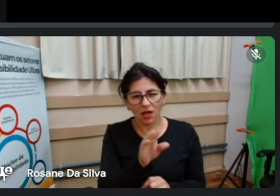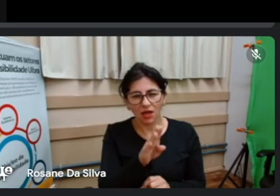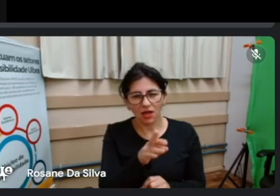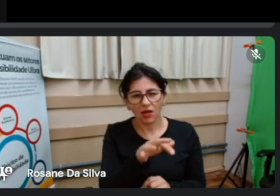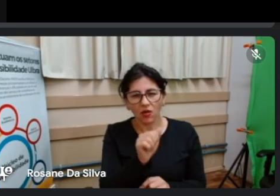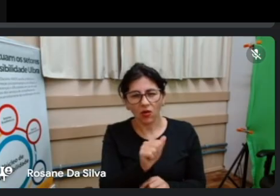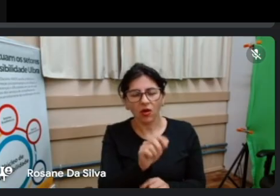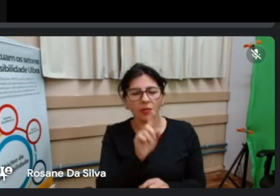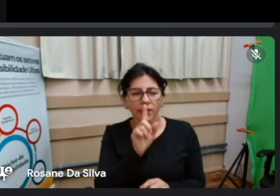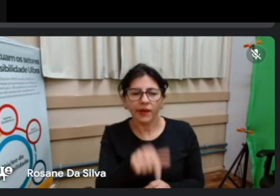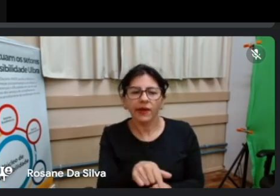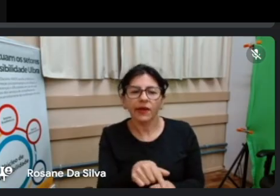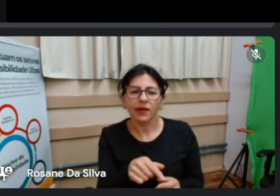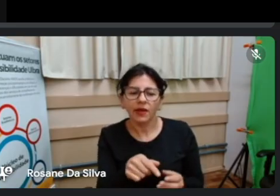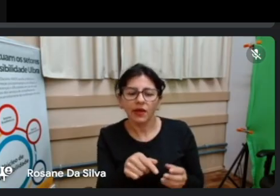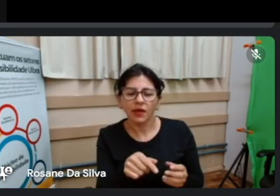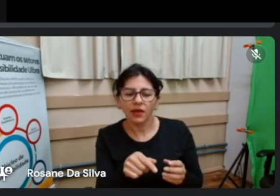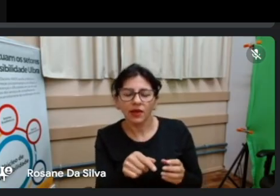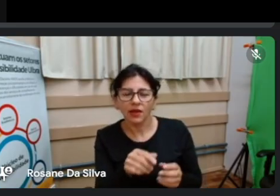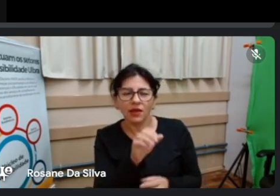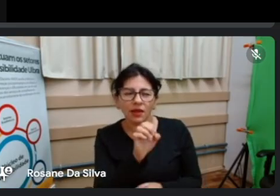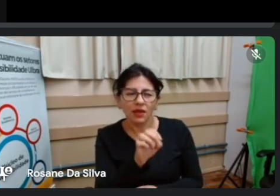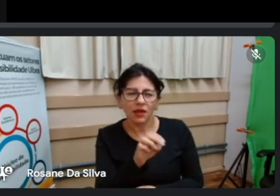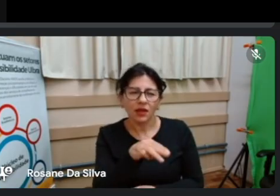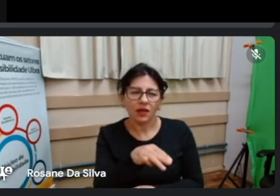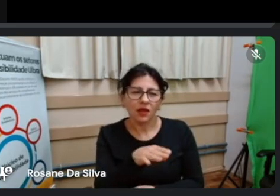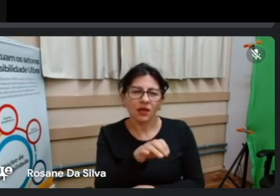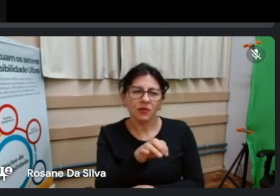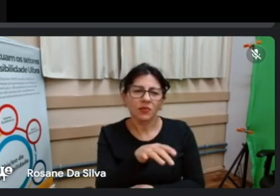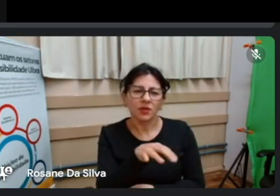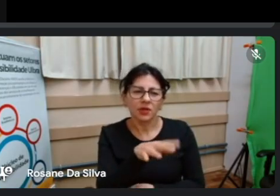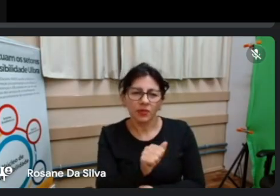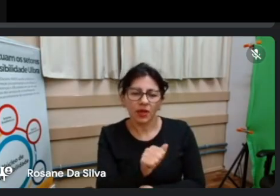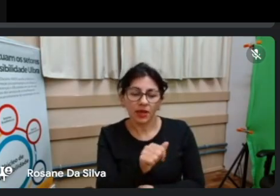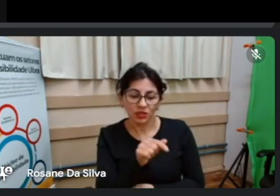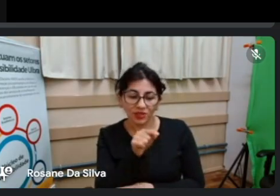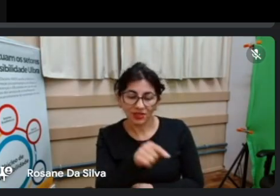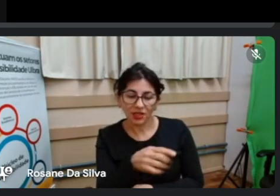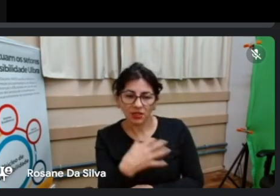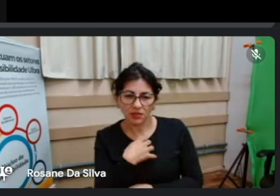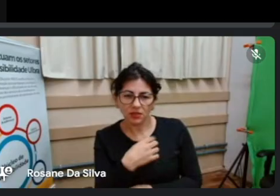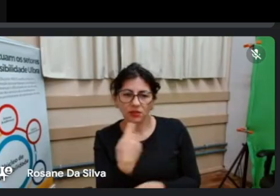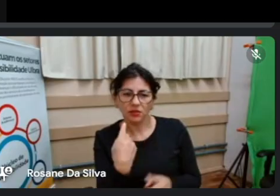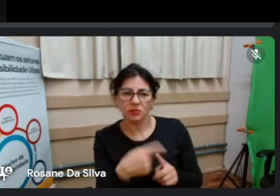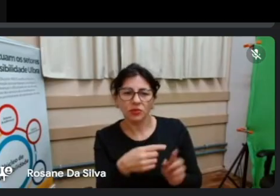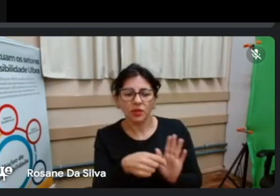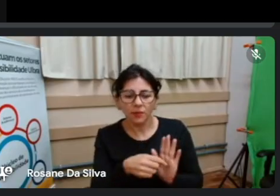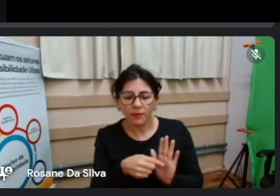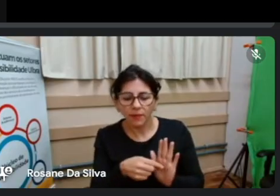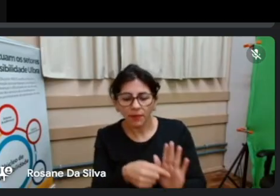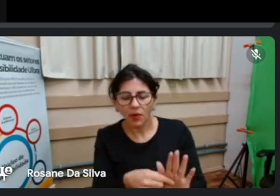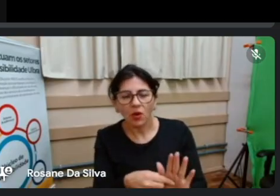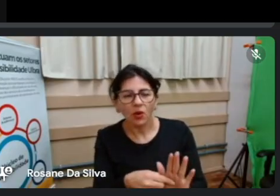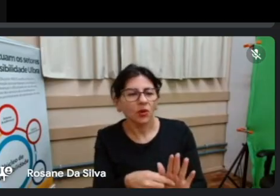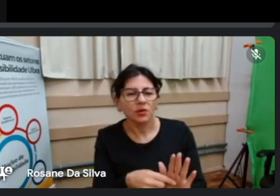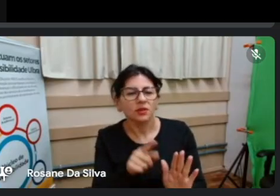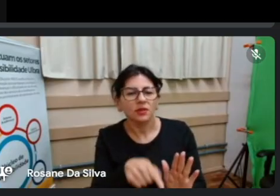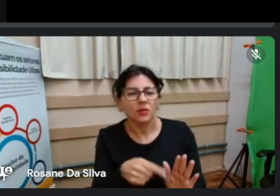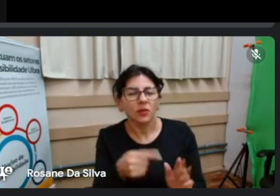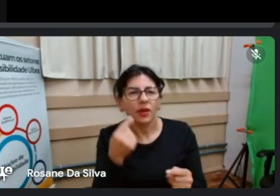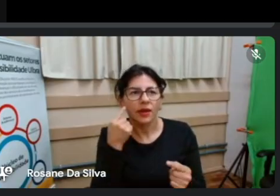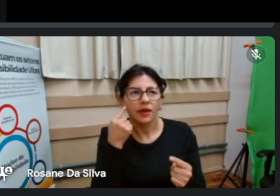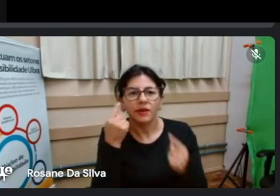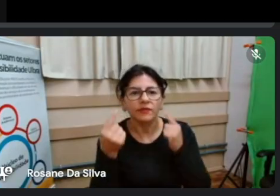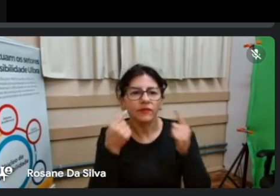emblemática nesse sentido porque mostra que já existe uma existe uma historicidade nisso né não é invent uma